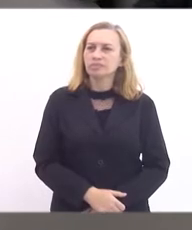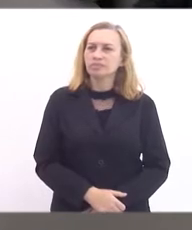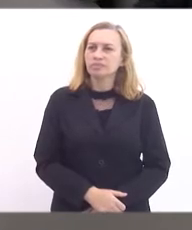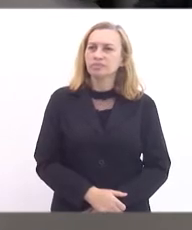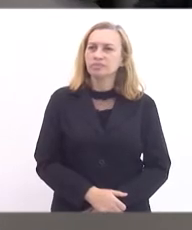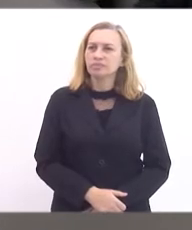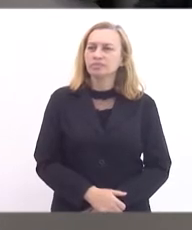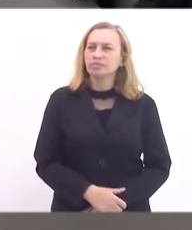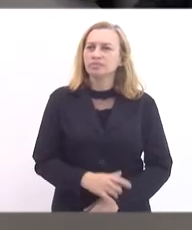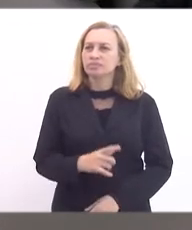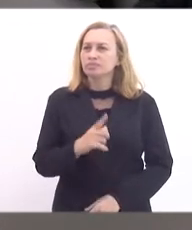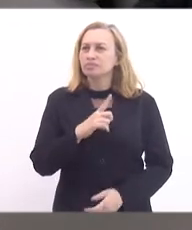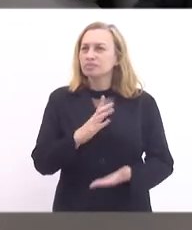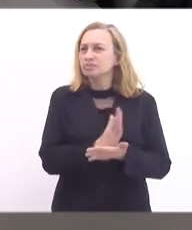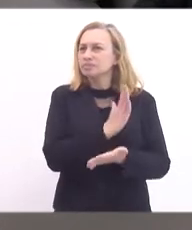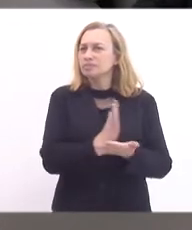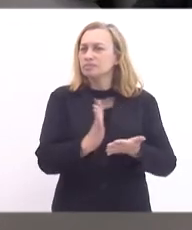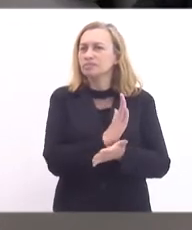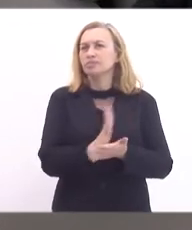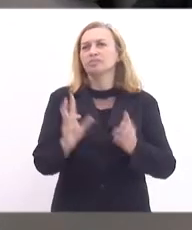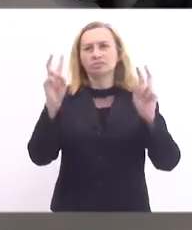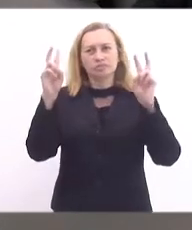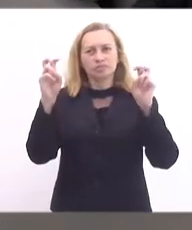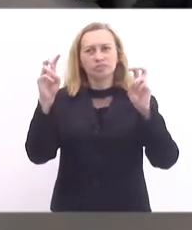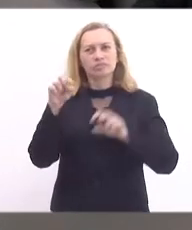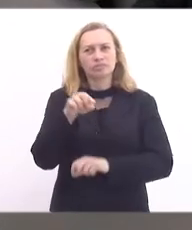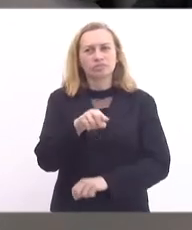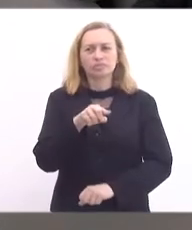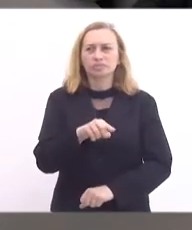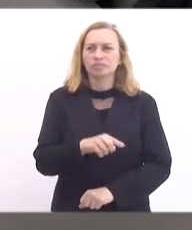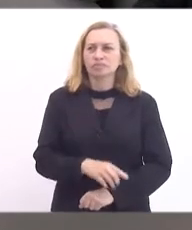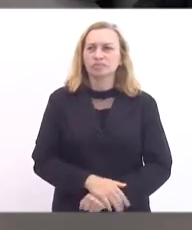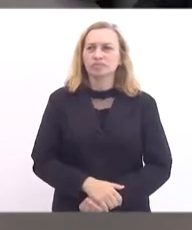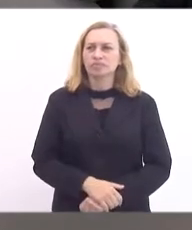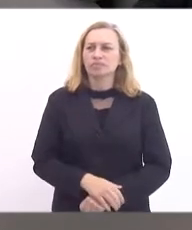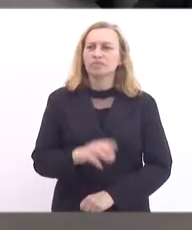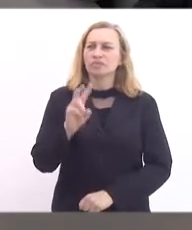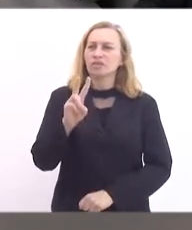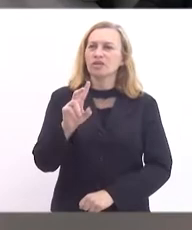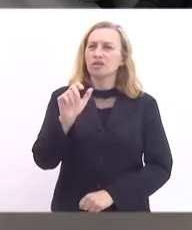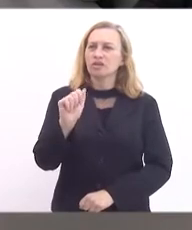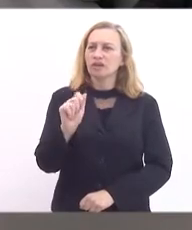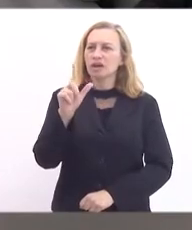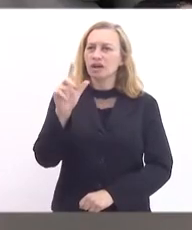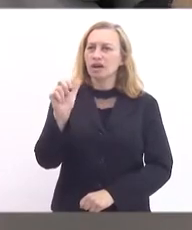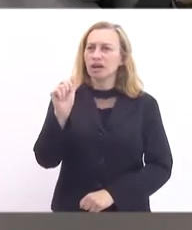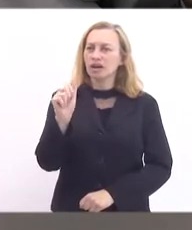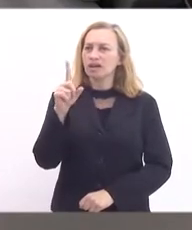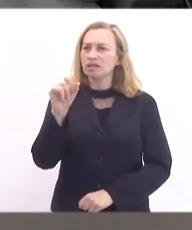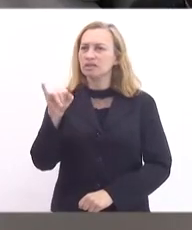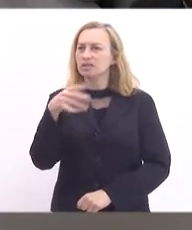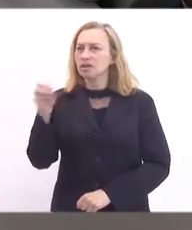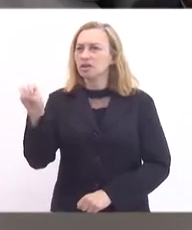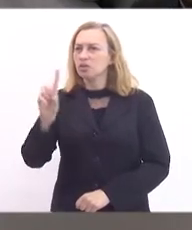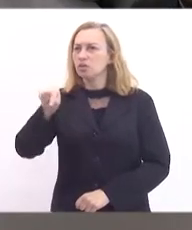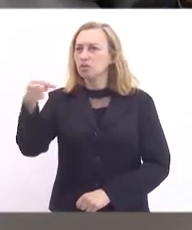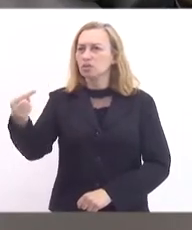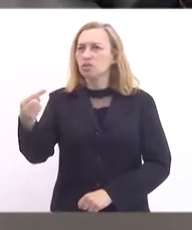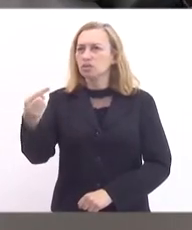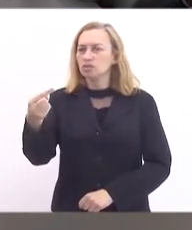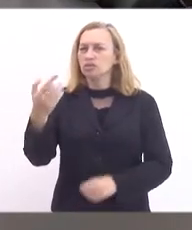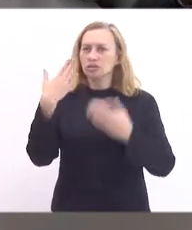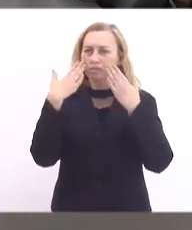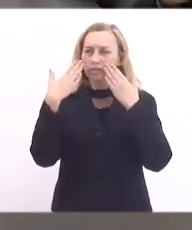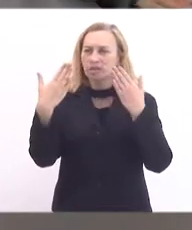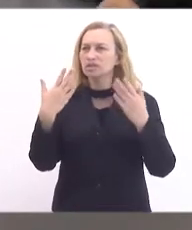e nós temos alguma questões aqui o Valadão e outros que vierem a posteriori da